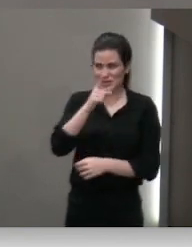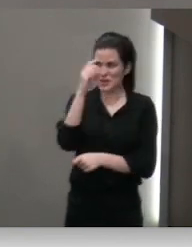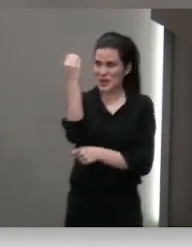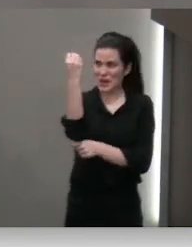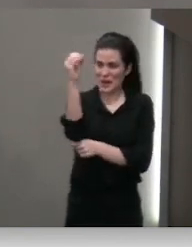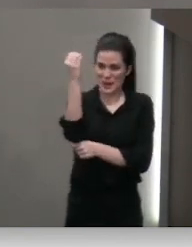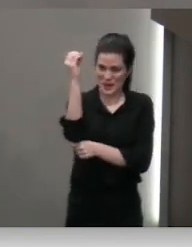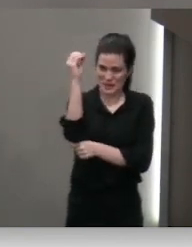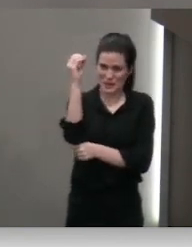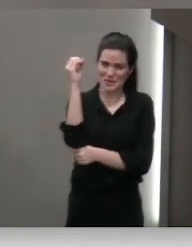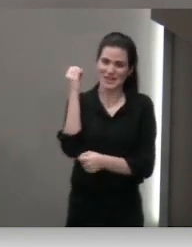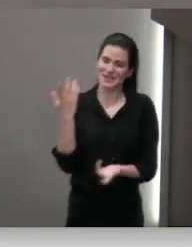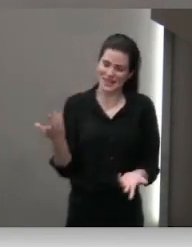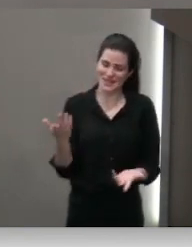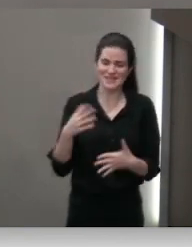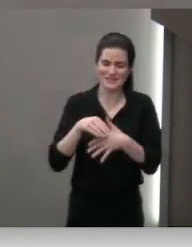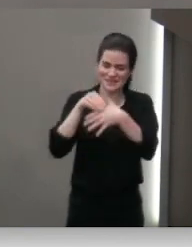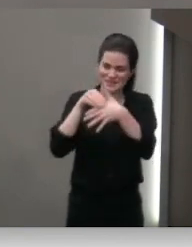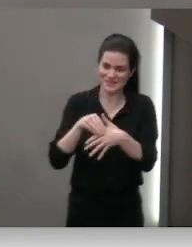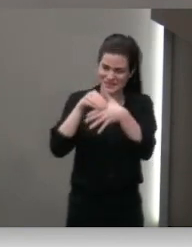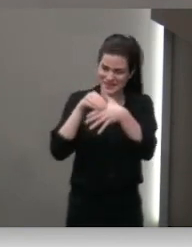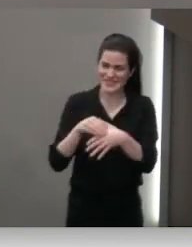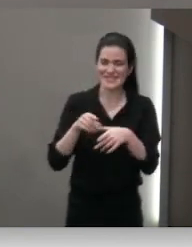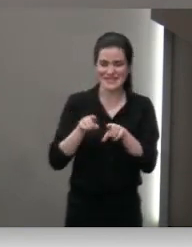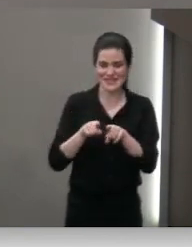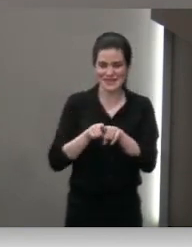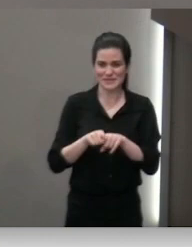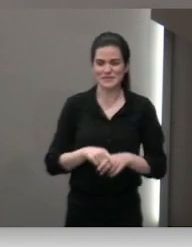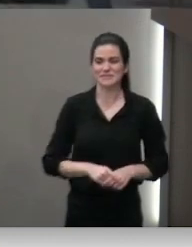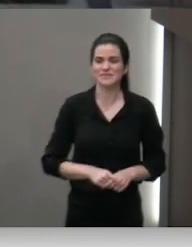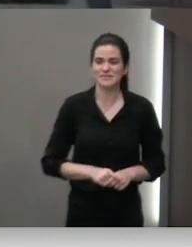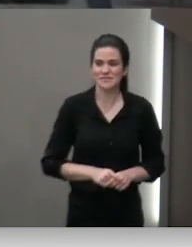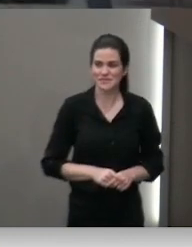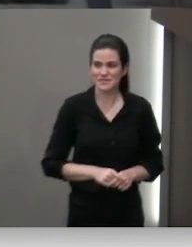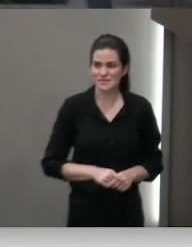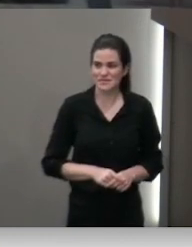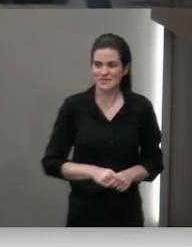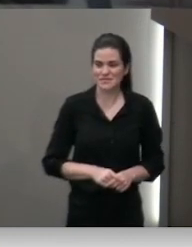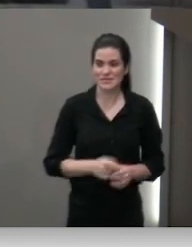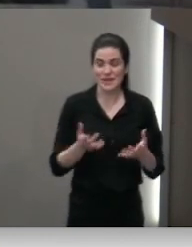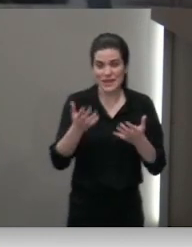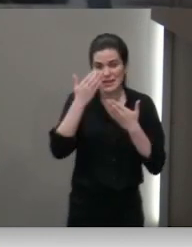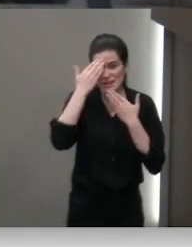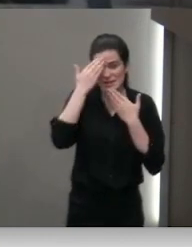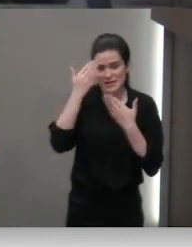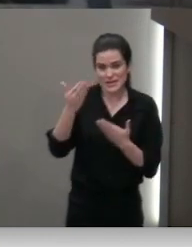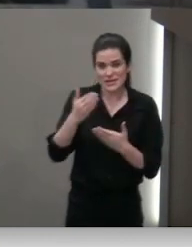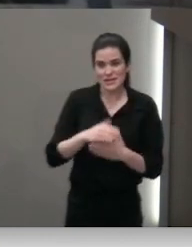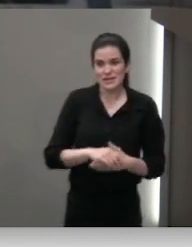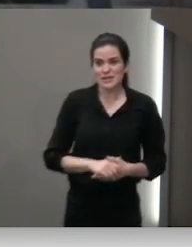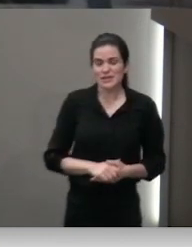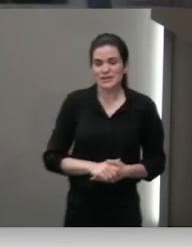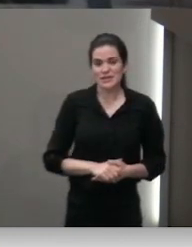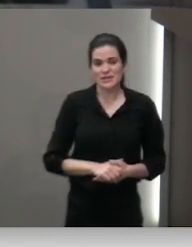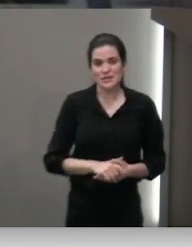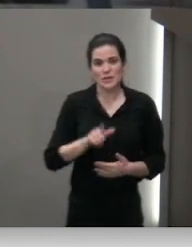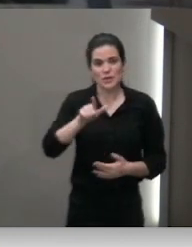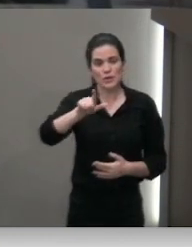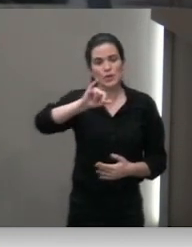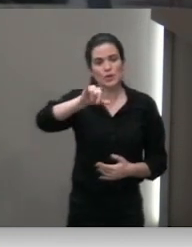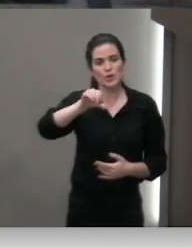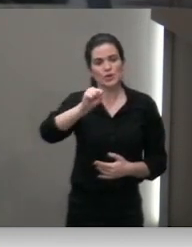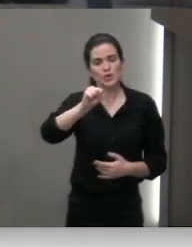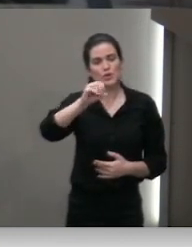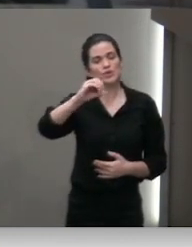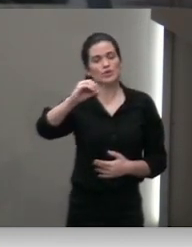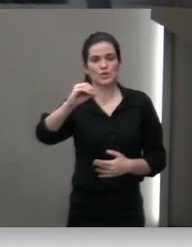mim, nessa homenagem do seu Poltronelli. Também quero agradecer a presença dos progressistas, aqui o Josué Longo, que é o